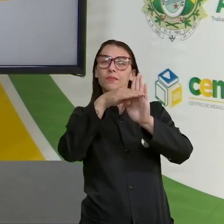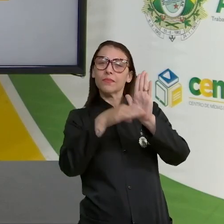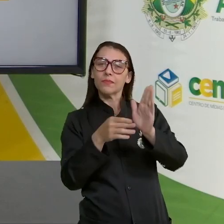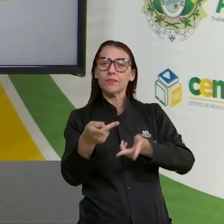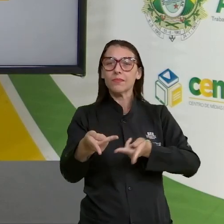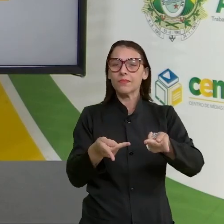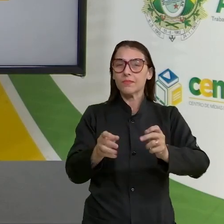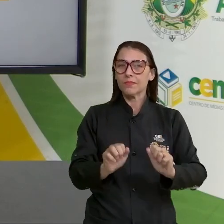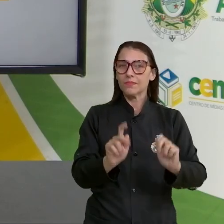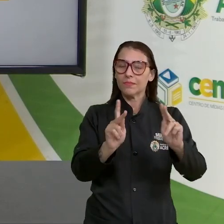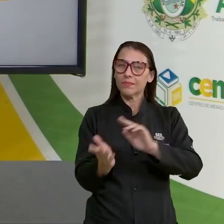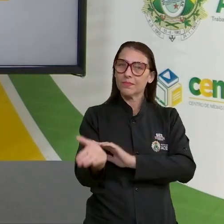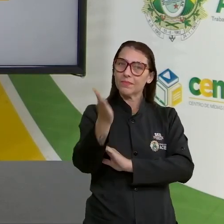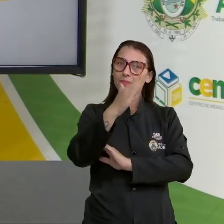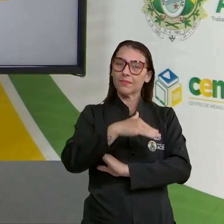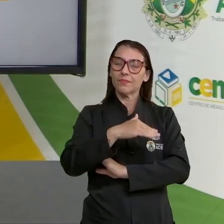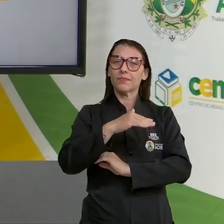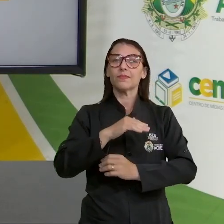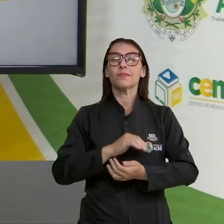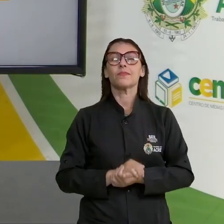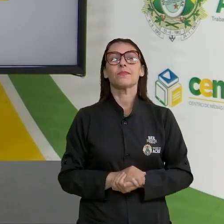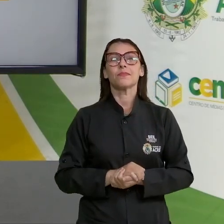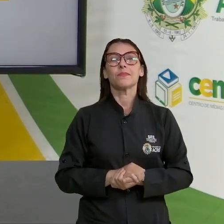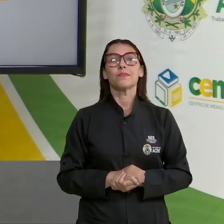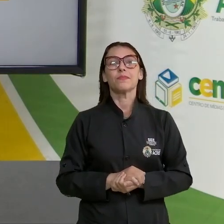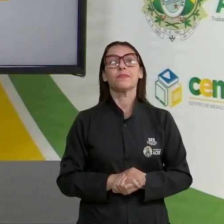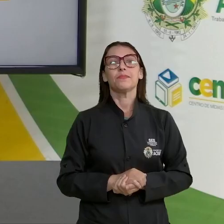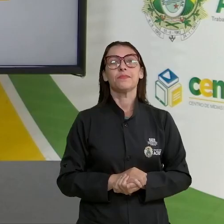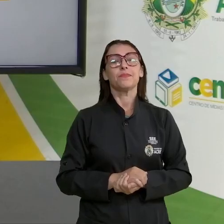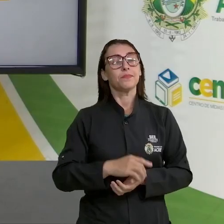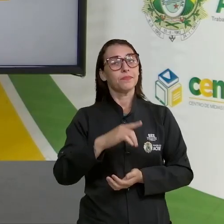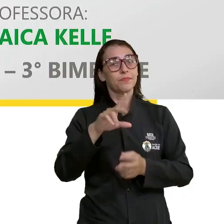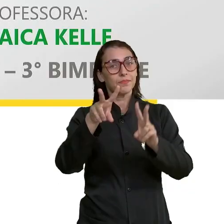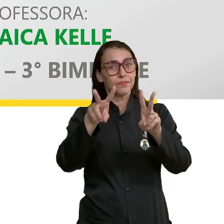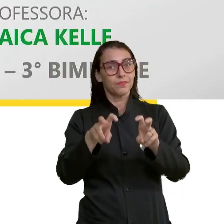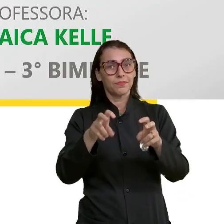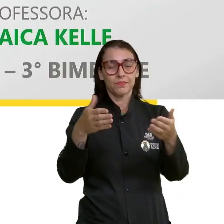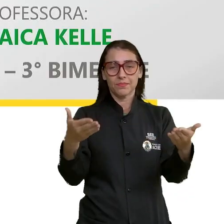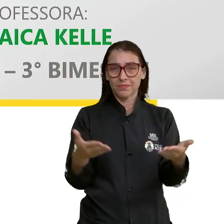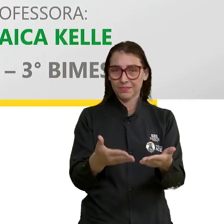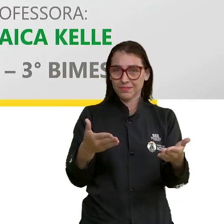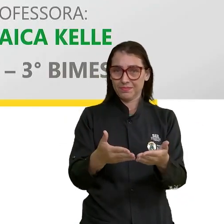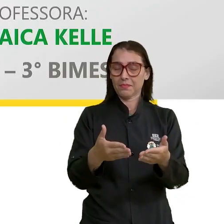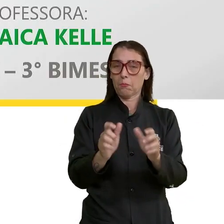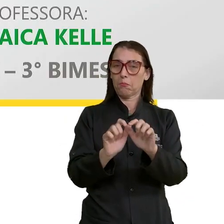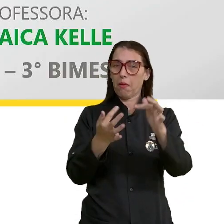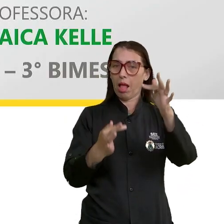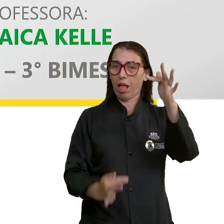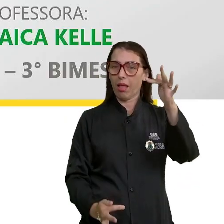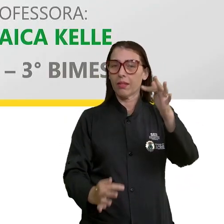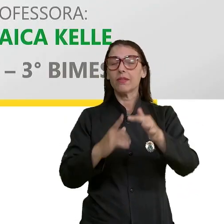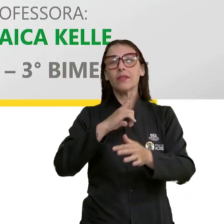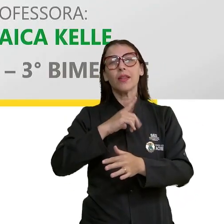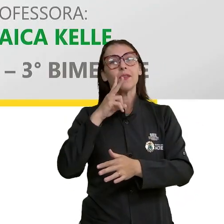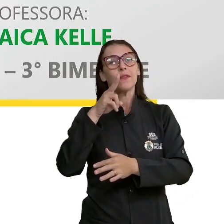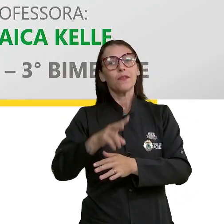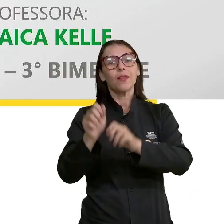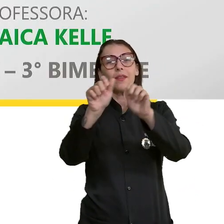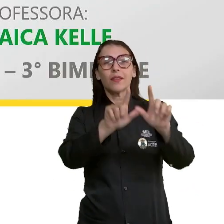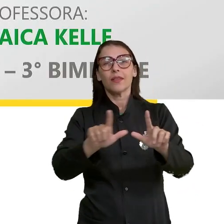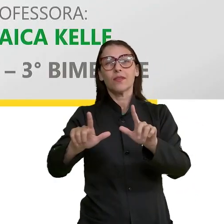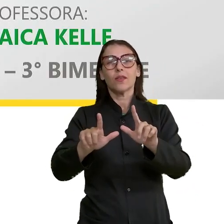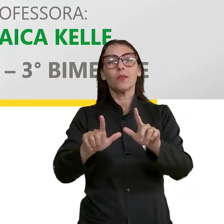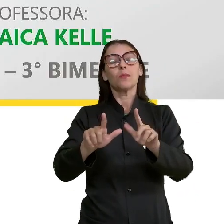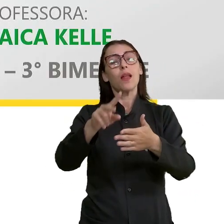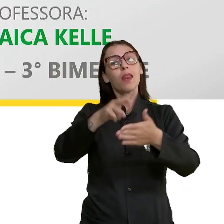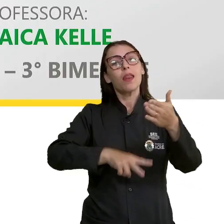programada, ok? Vamos então? Pessoal, vamos lá. O tema da nossa aula hoje é um pouquinho grande. A gente vai ver na tela e vamos